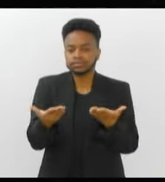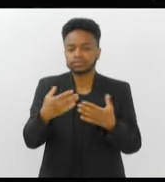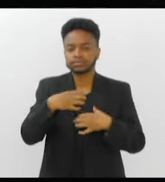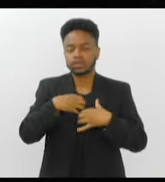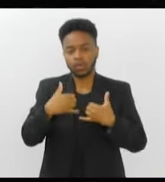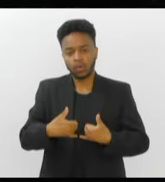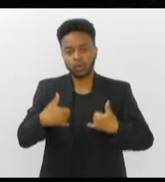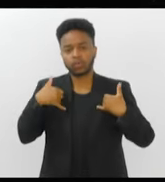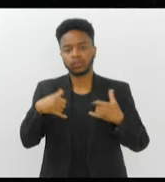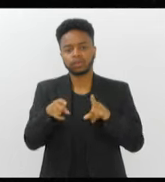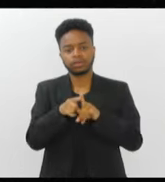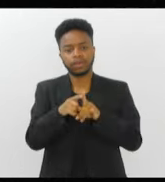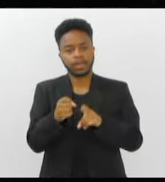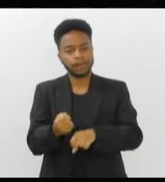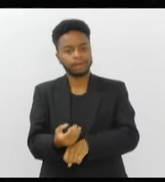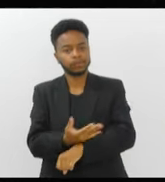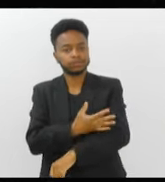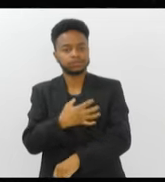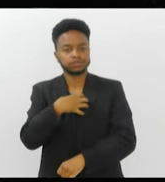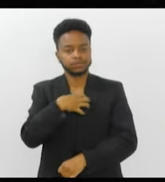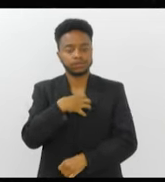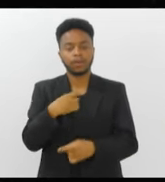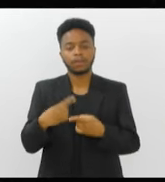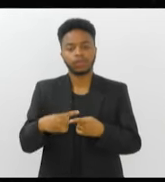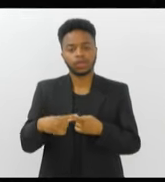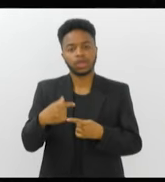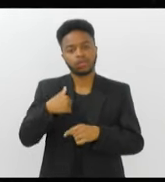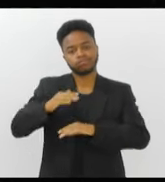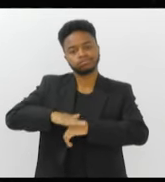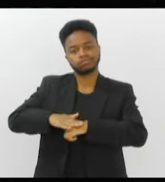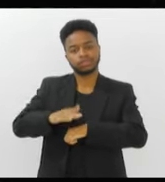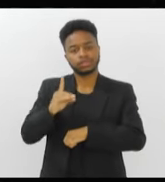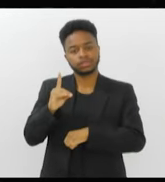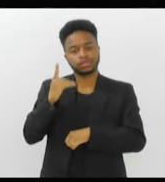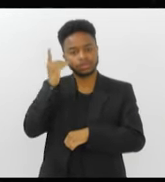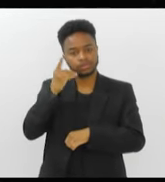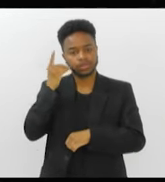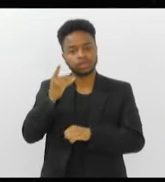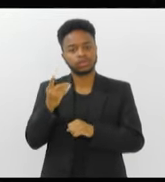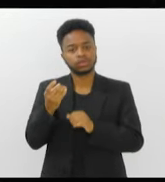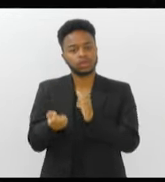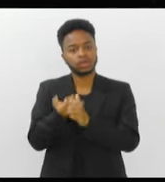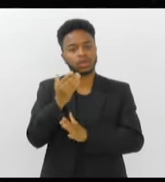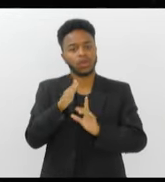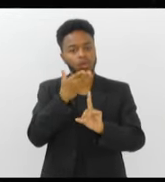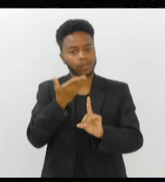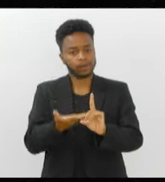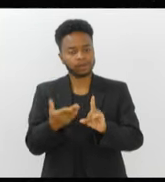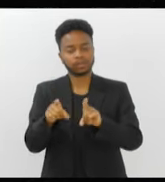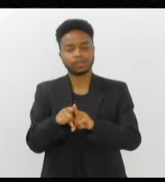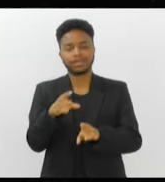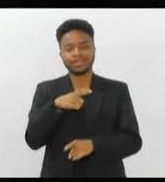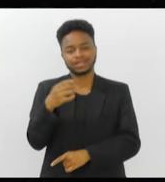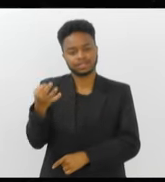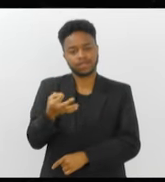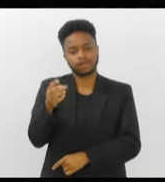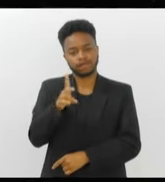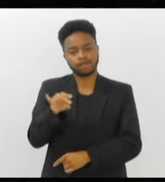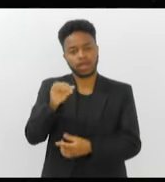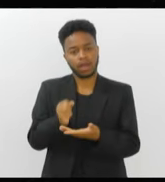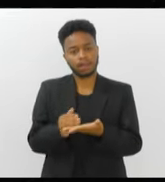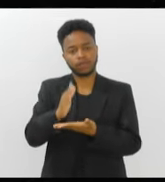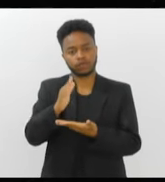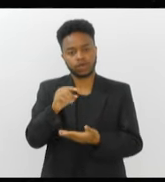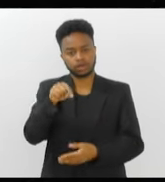e emocionado de ser o deputado que propõe essa homenagem e que eu tenho certeza que será aprovado